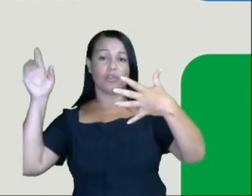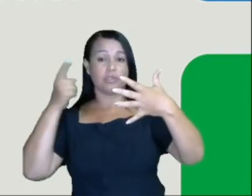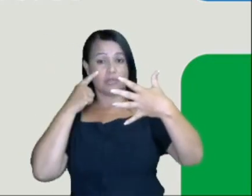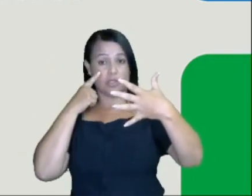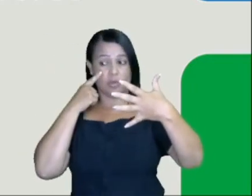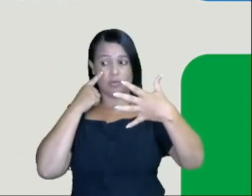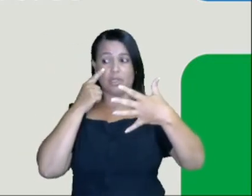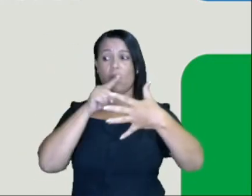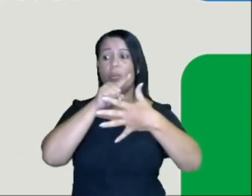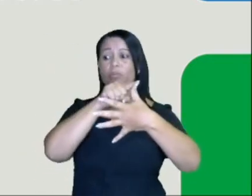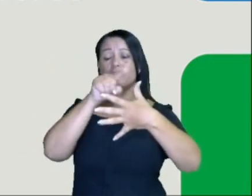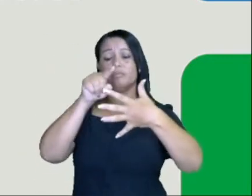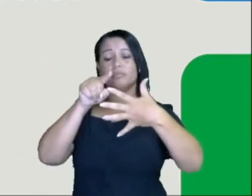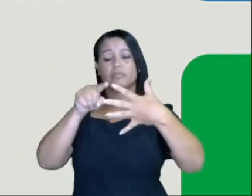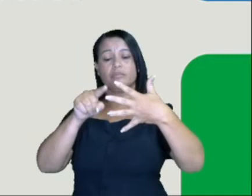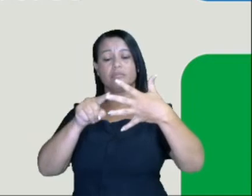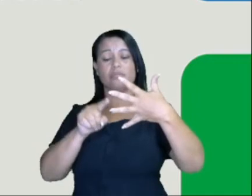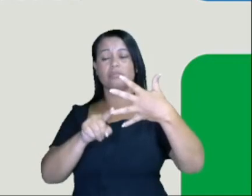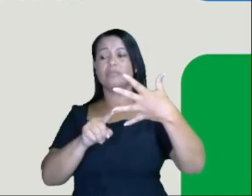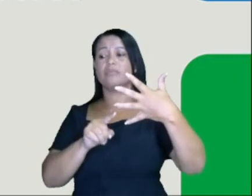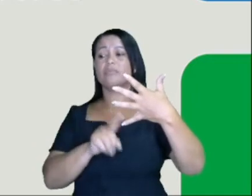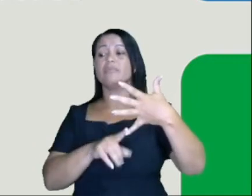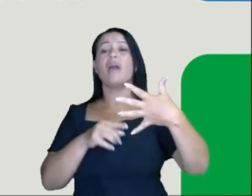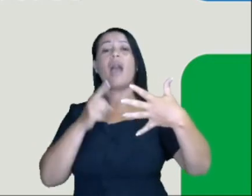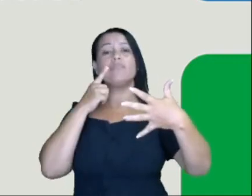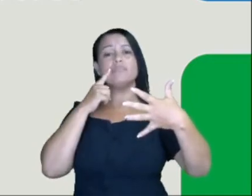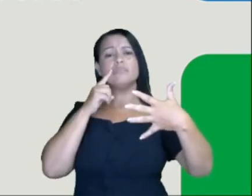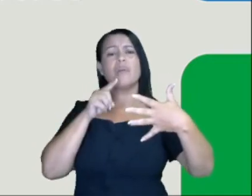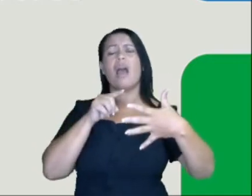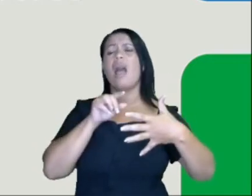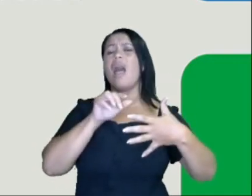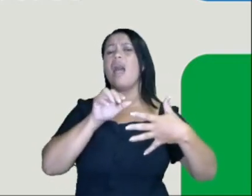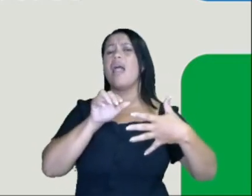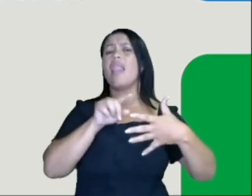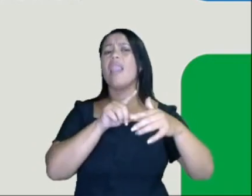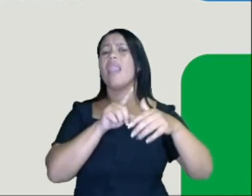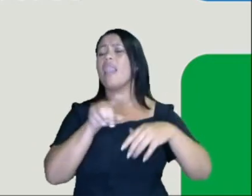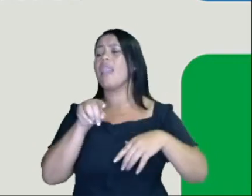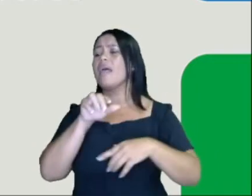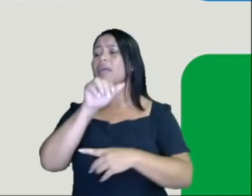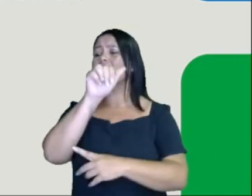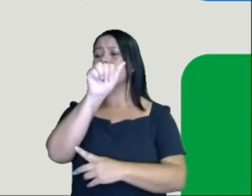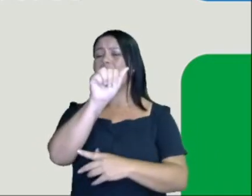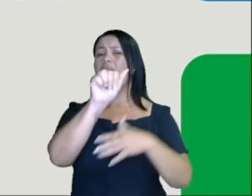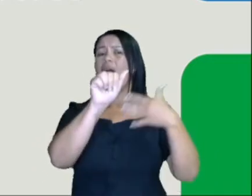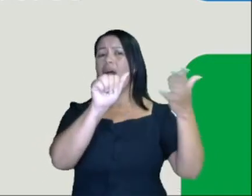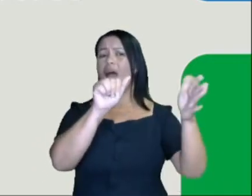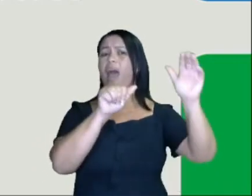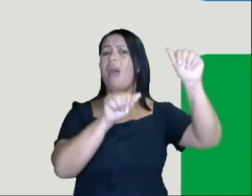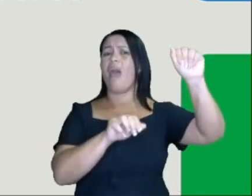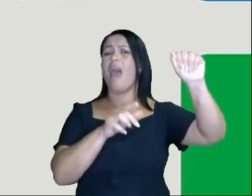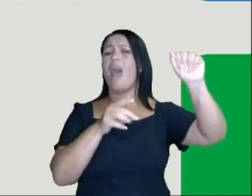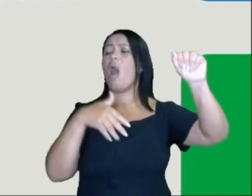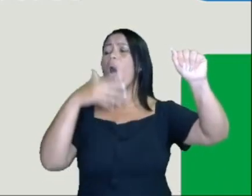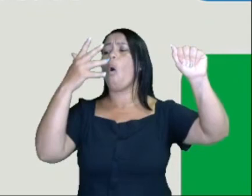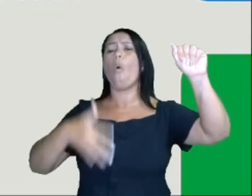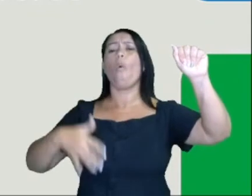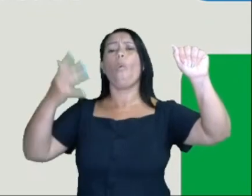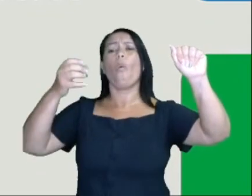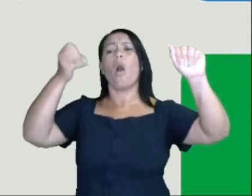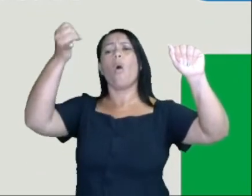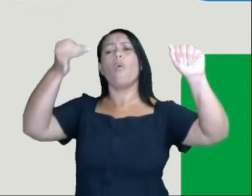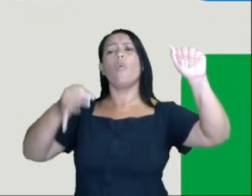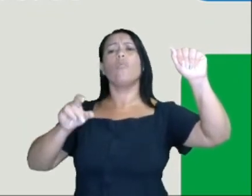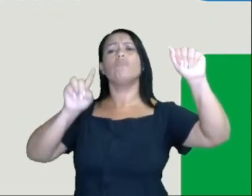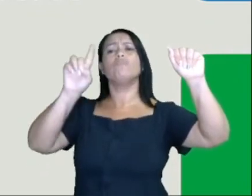gente, vamos lá. A letra A. Em qual das situações de relações entre os